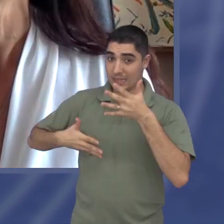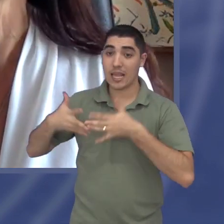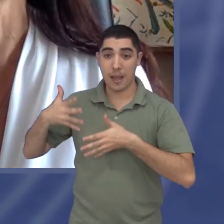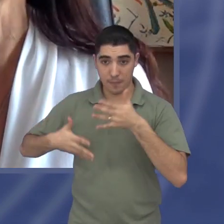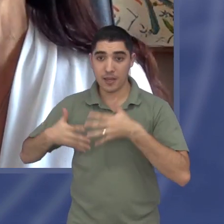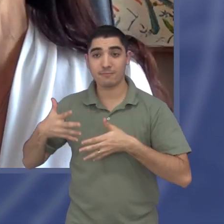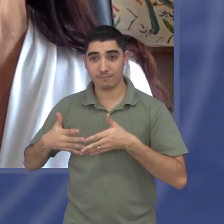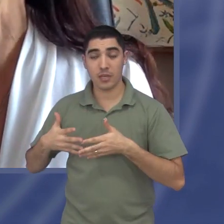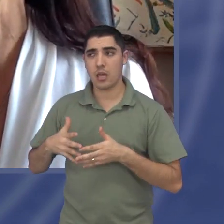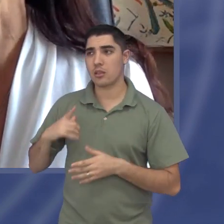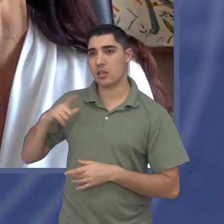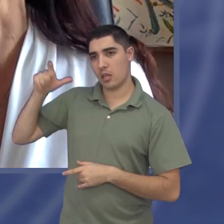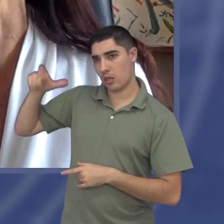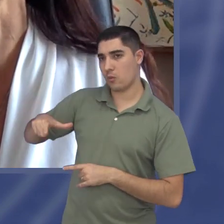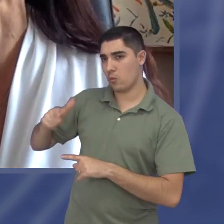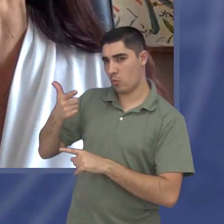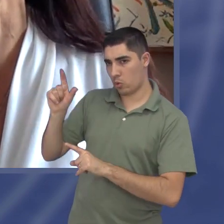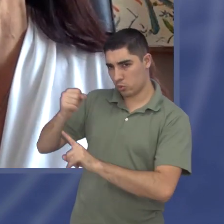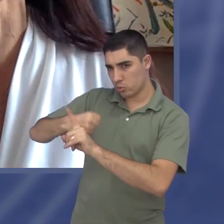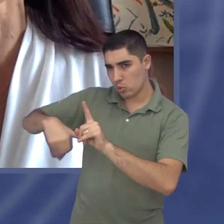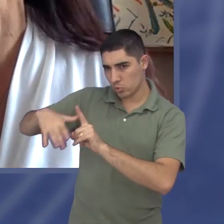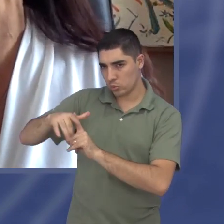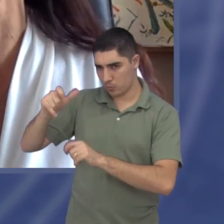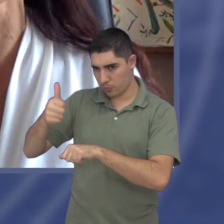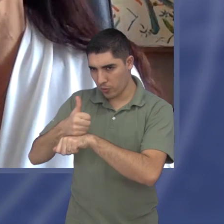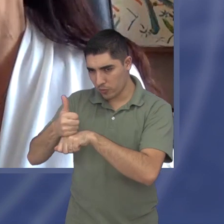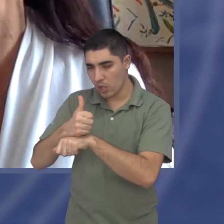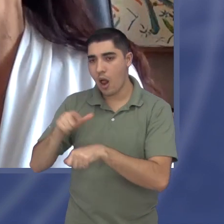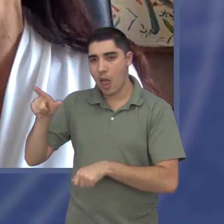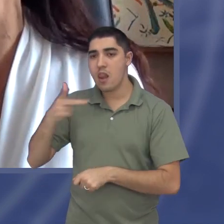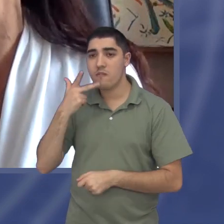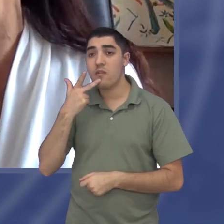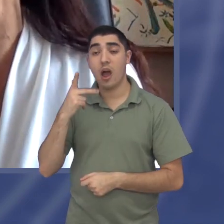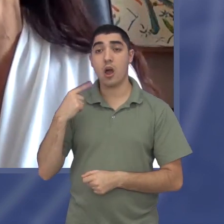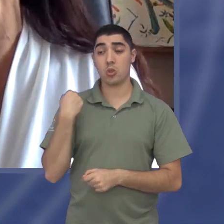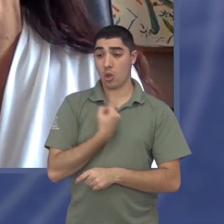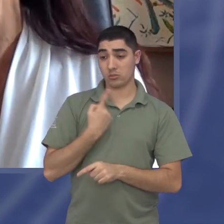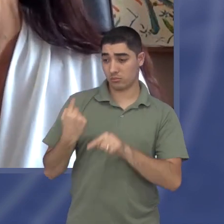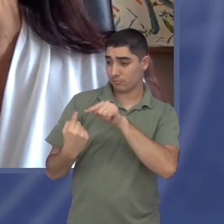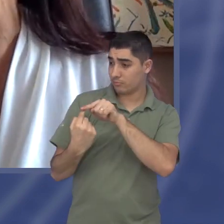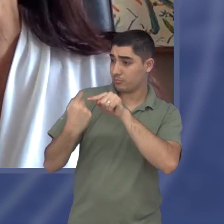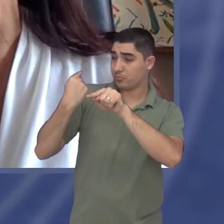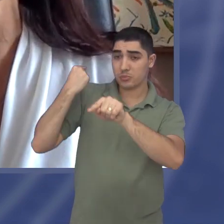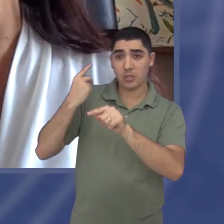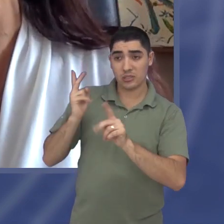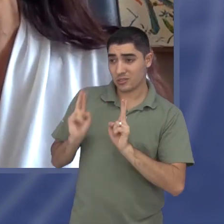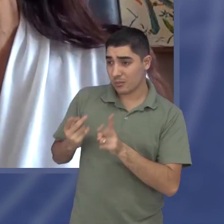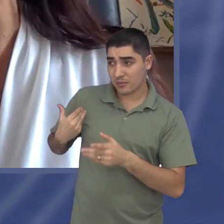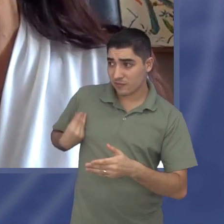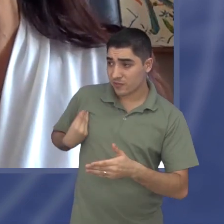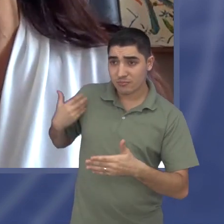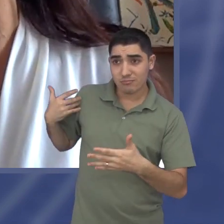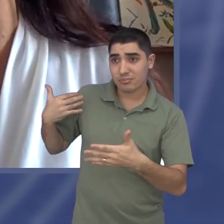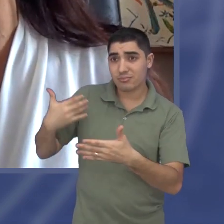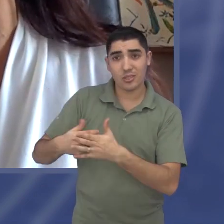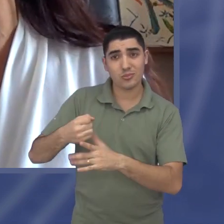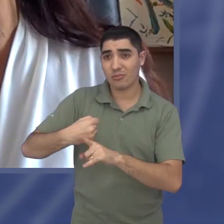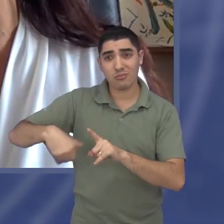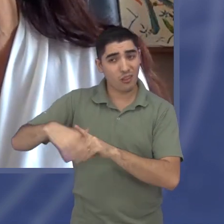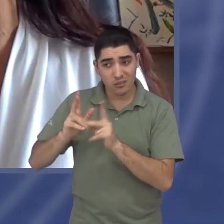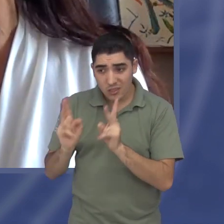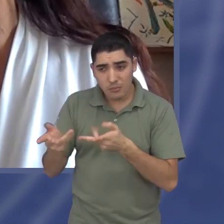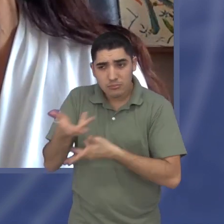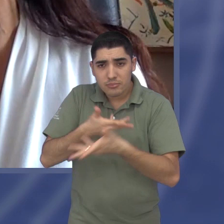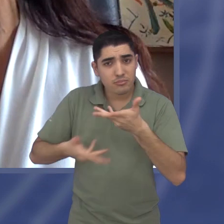né? Tem um sociólogo, Manuel Castells, que diz que a gente vive uma sociedade em rede que tem os info-excluídos. Mas ontem eu achei interessante que eu estava vendo